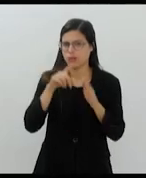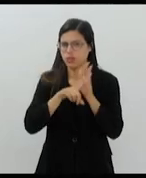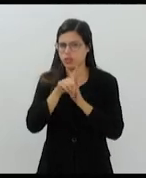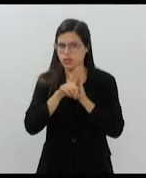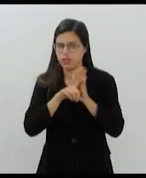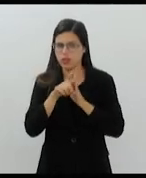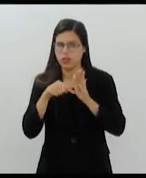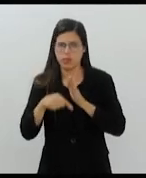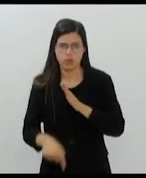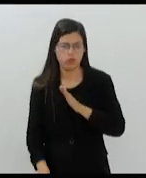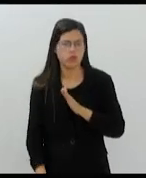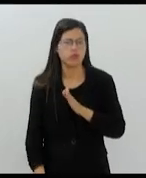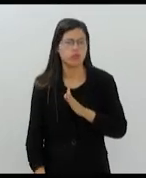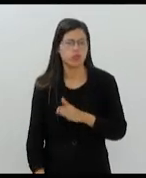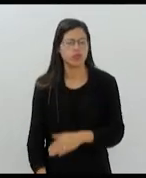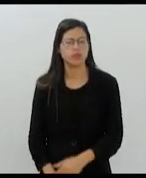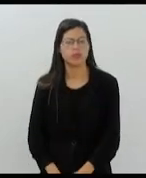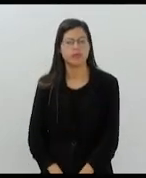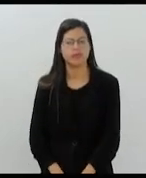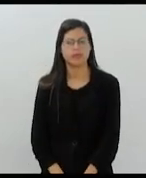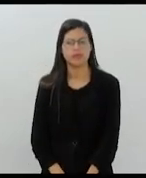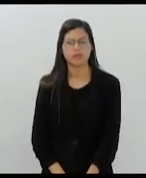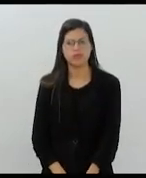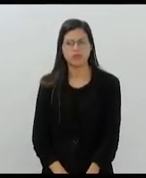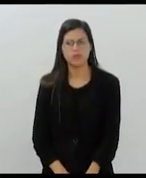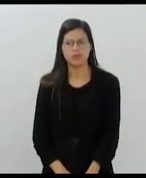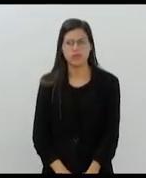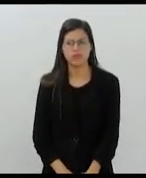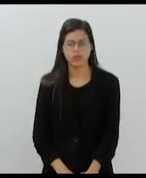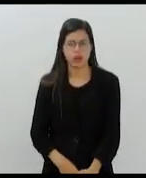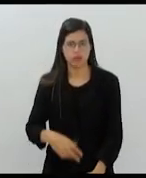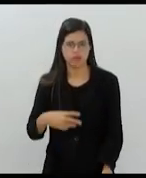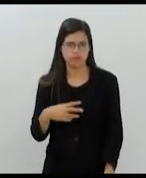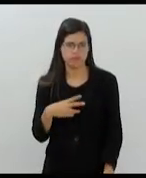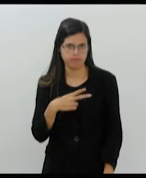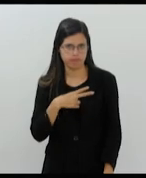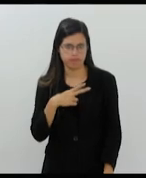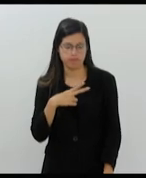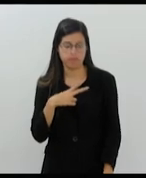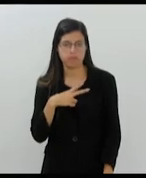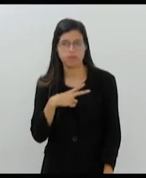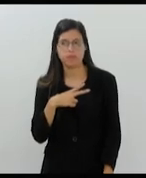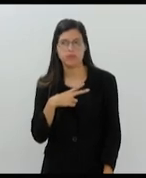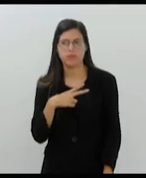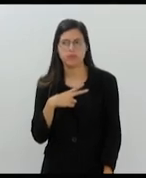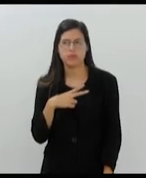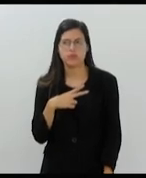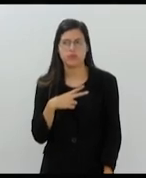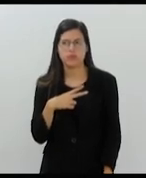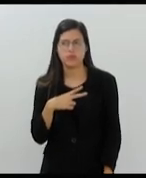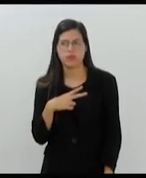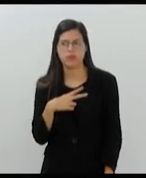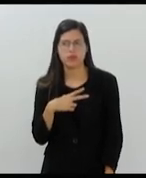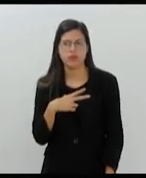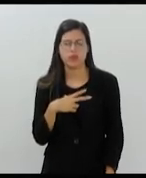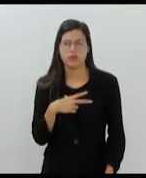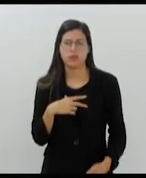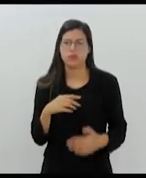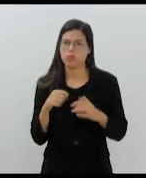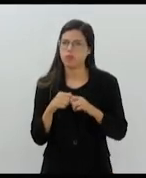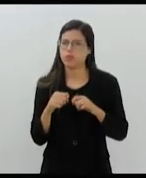fundo. E eu, particularmente, tomarei todas as